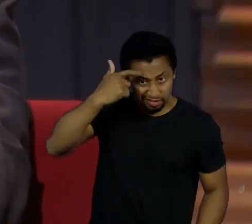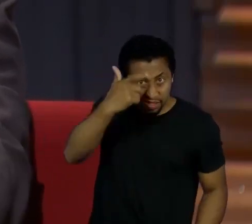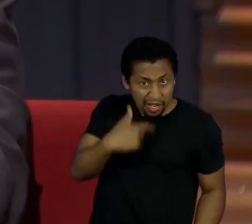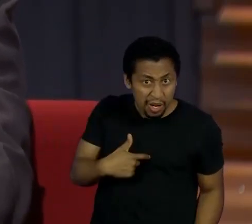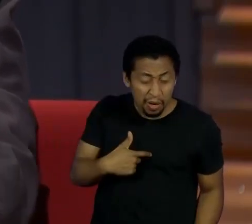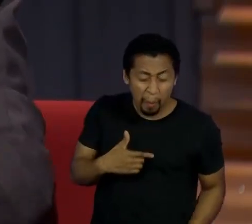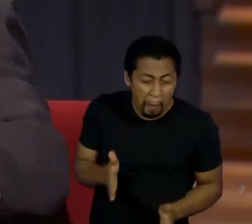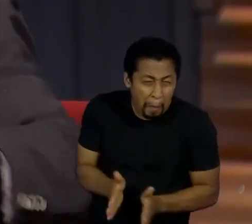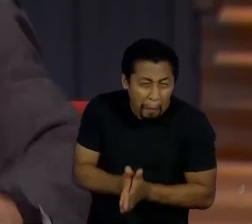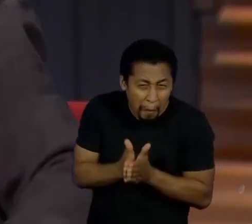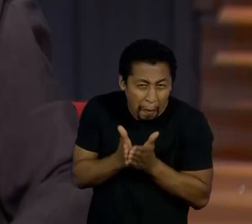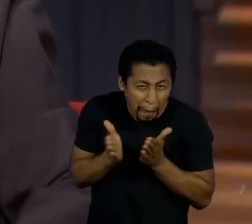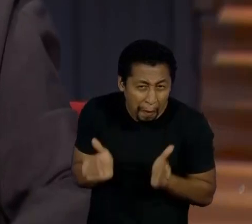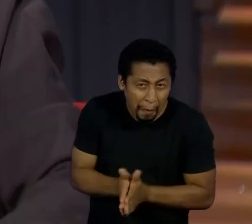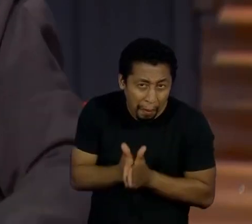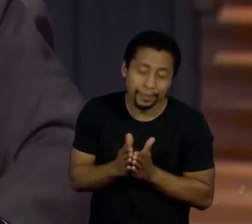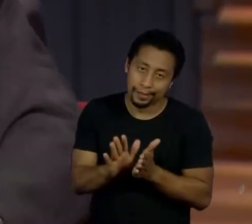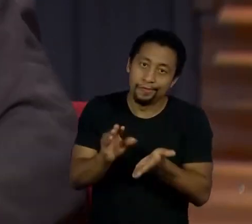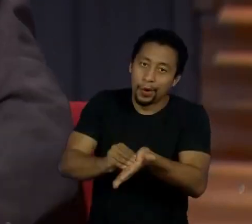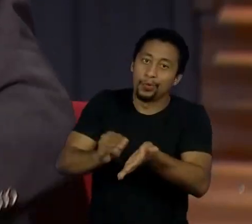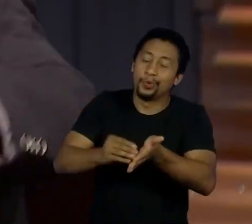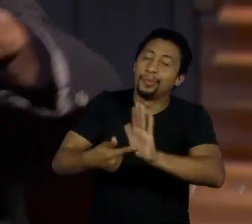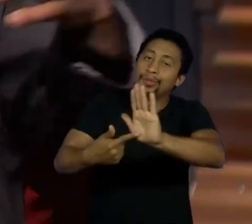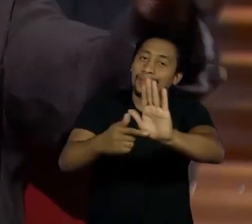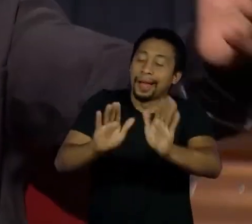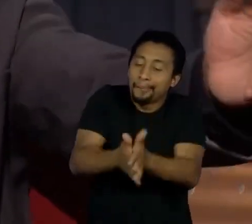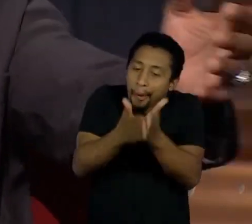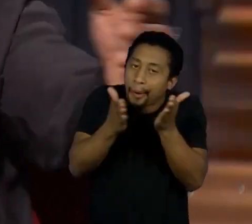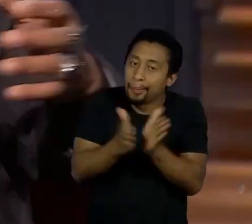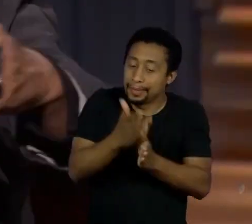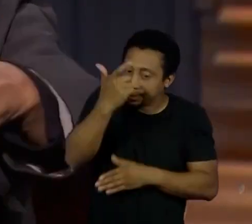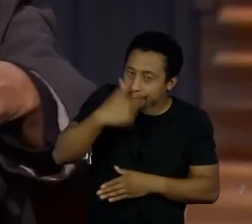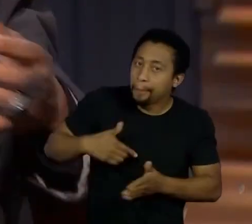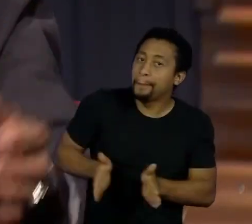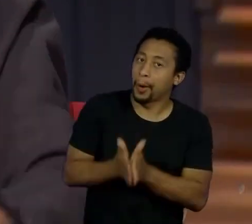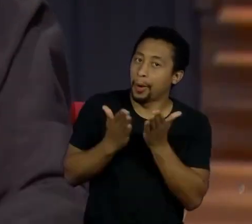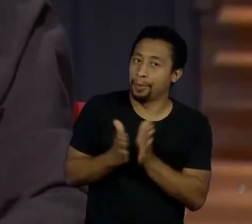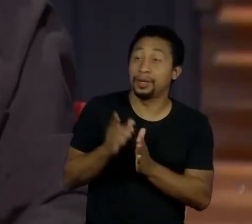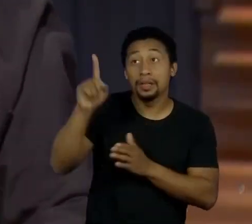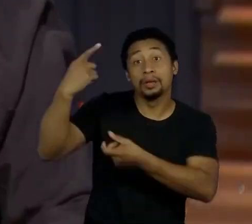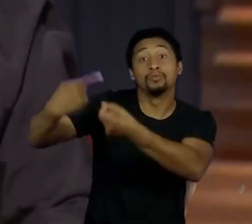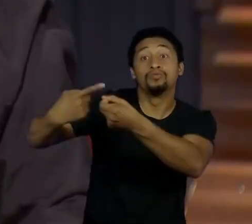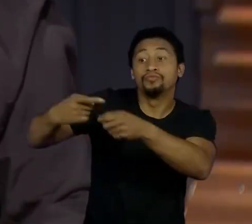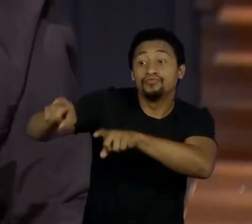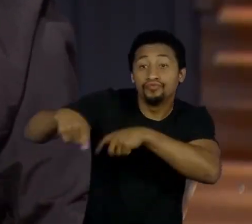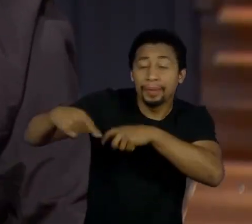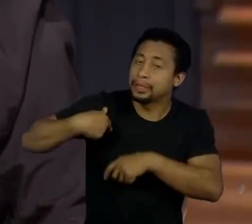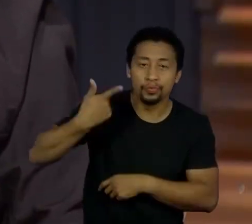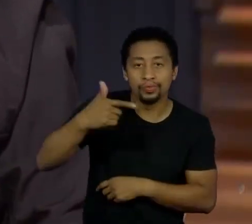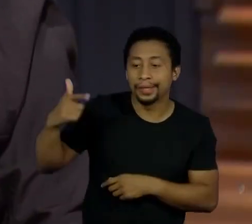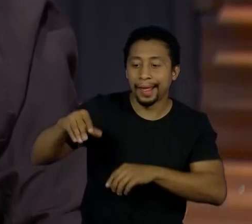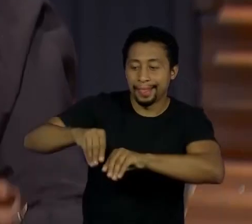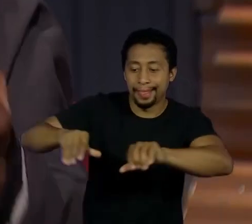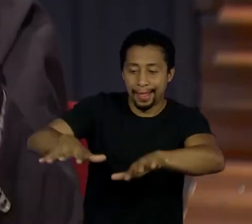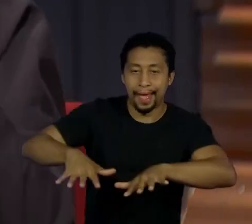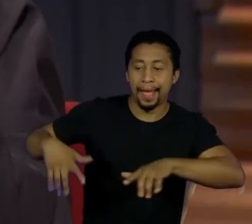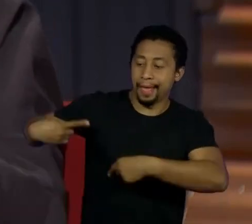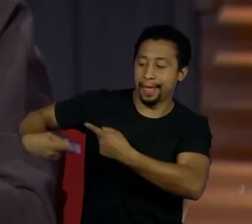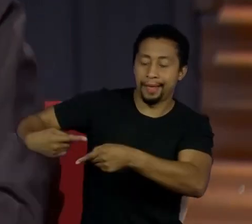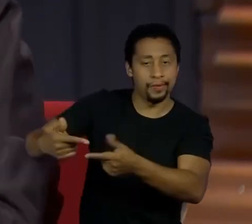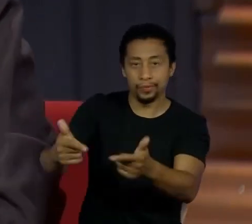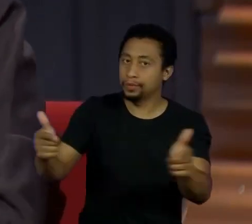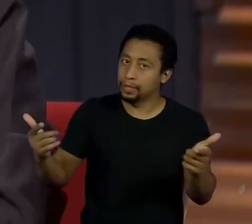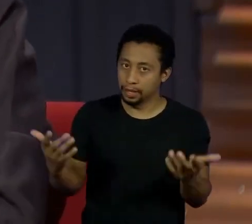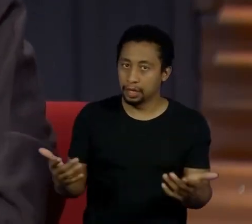pobre faltou dizer pobre porque eu sou de ser tão mas não sou herdeiro de terras Isso foi me dando